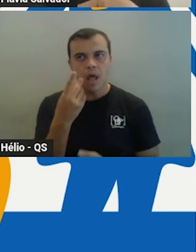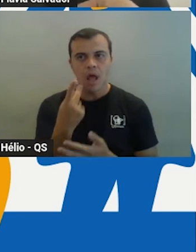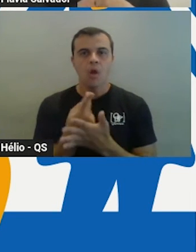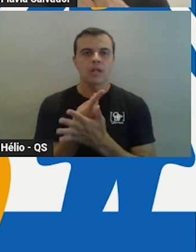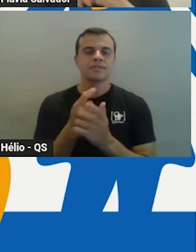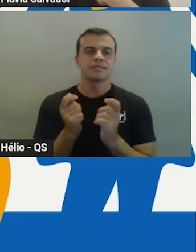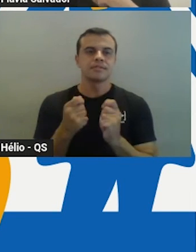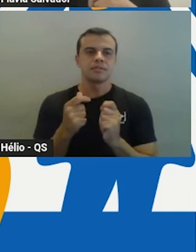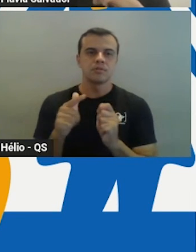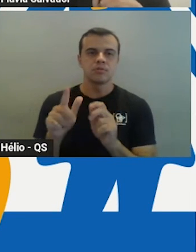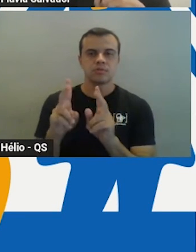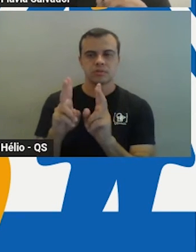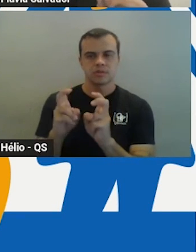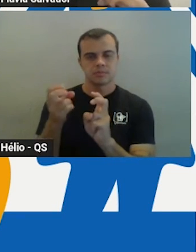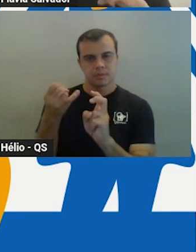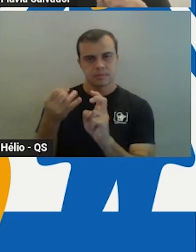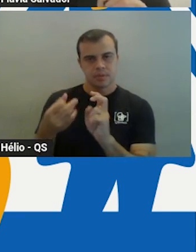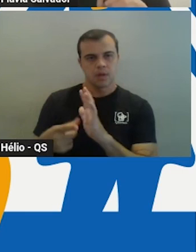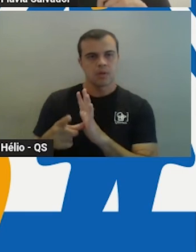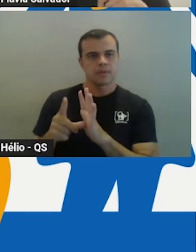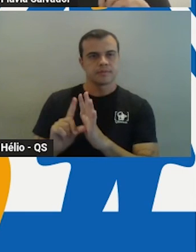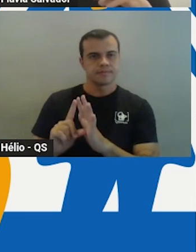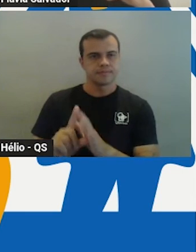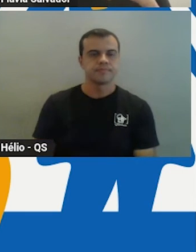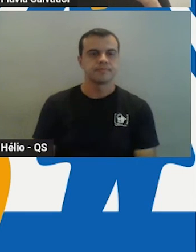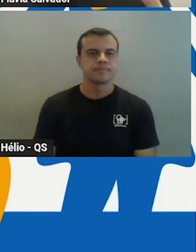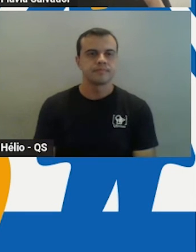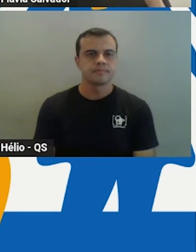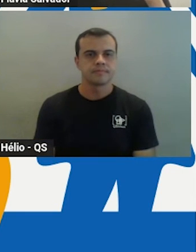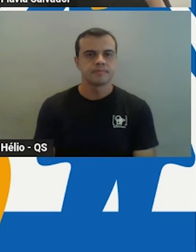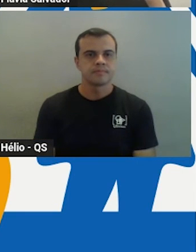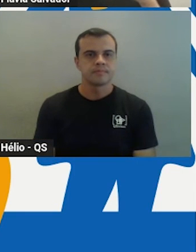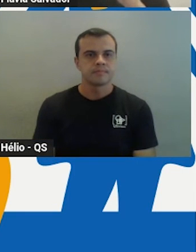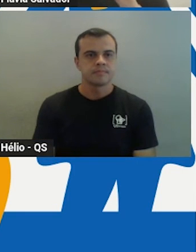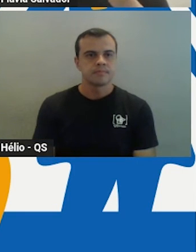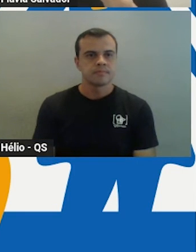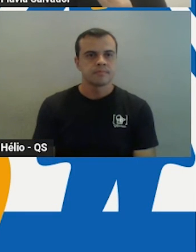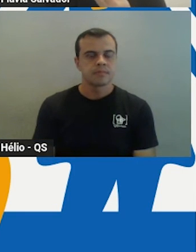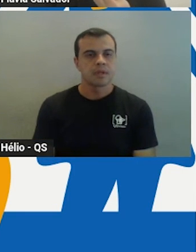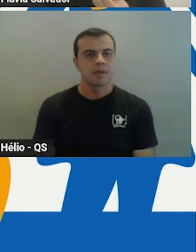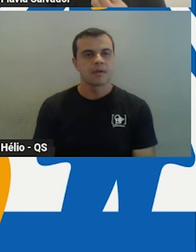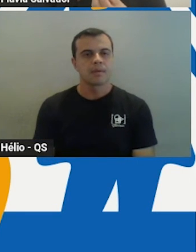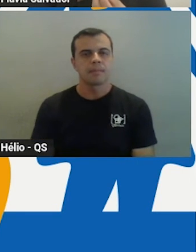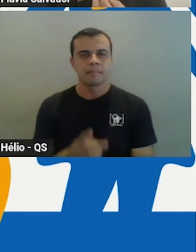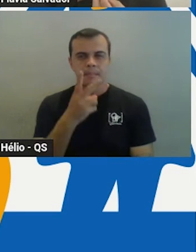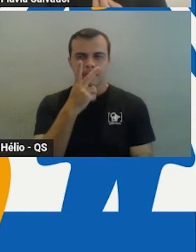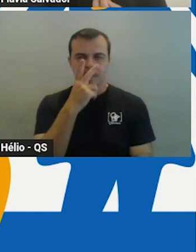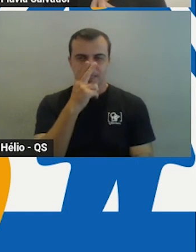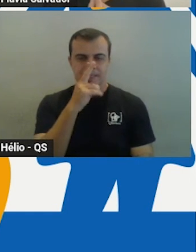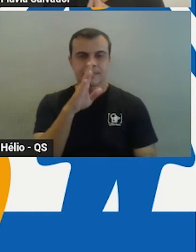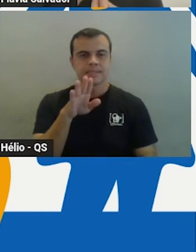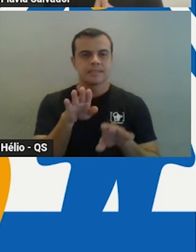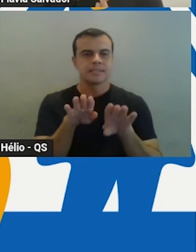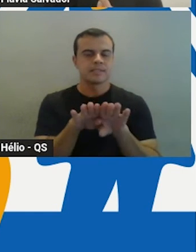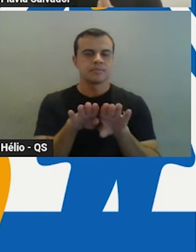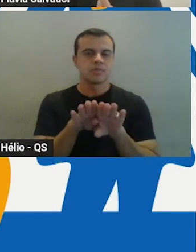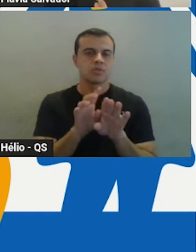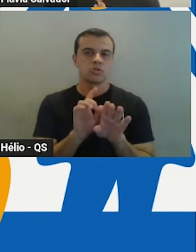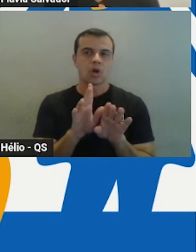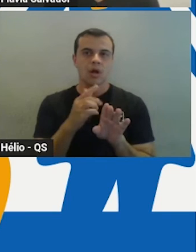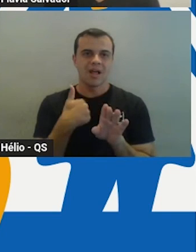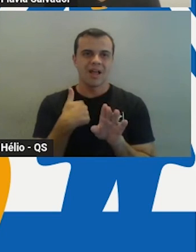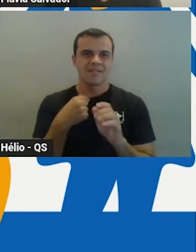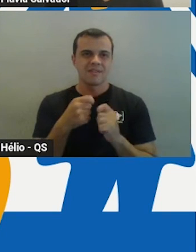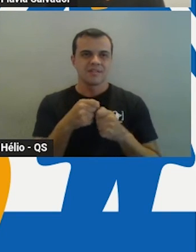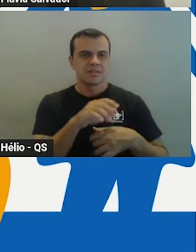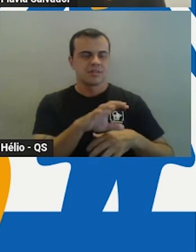tem um outro lado, que eu já tinha falado um pouquinho antes. Faz também, porque não é só, nossa, e coloca no